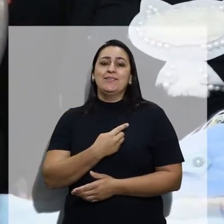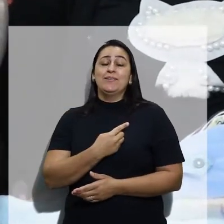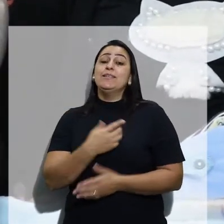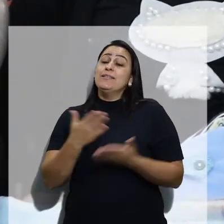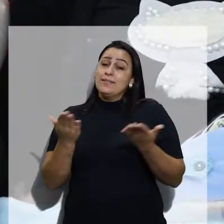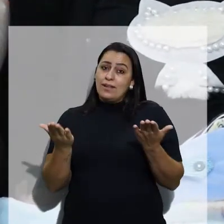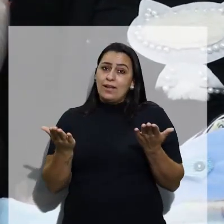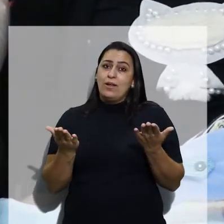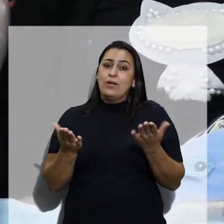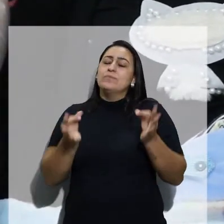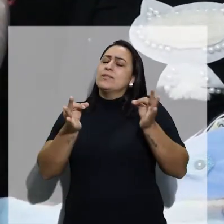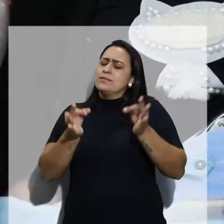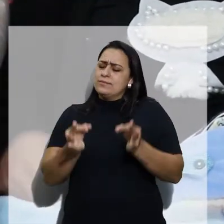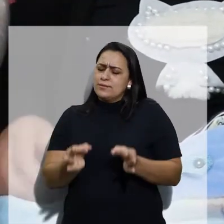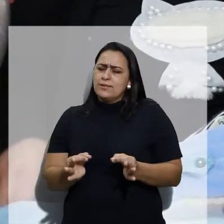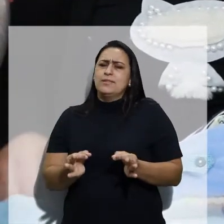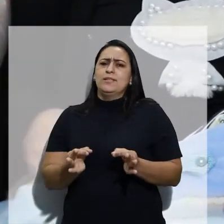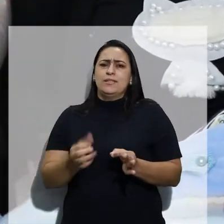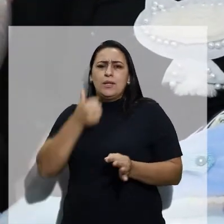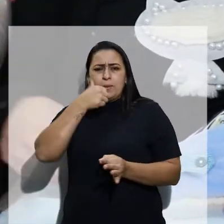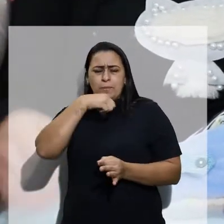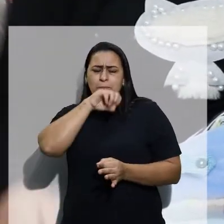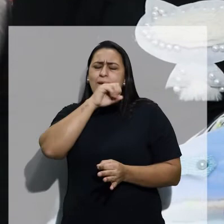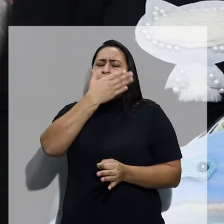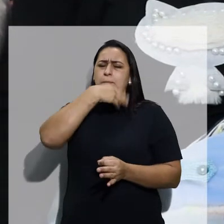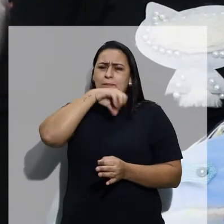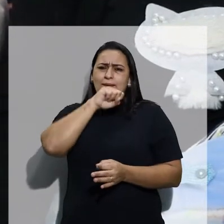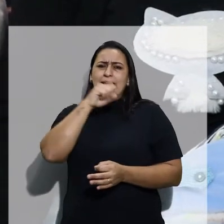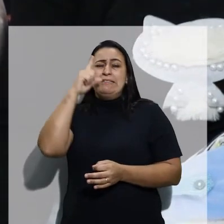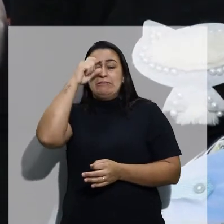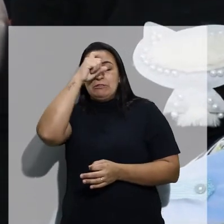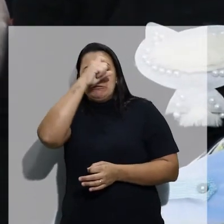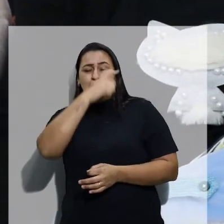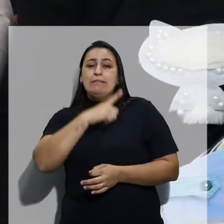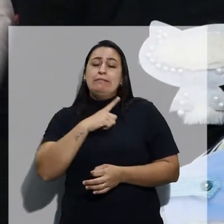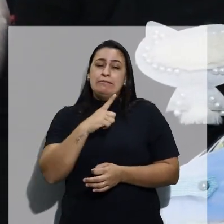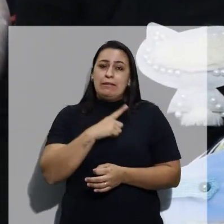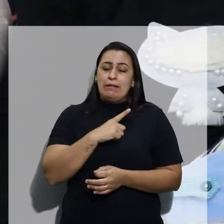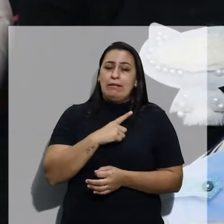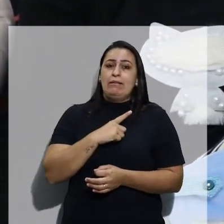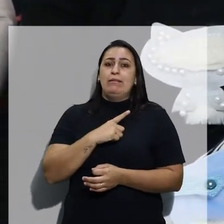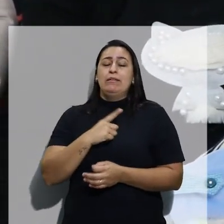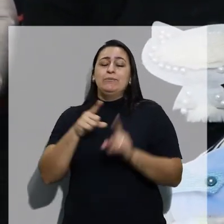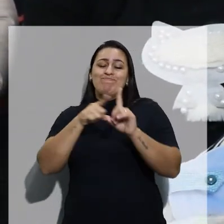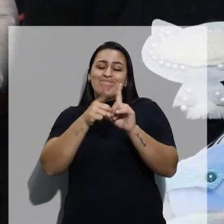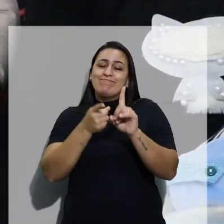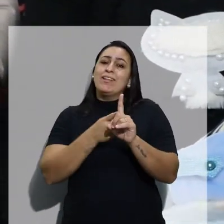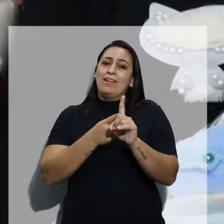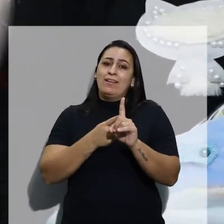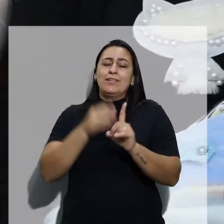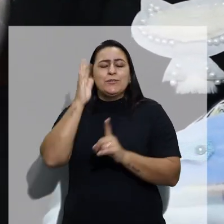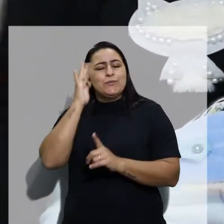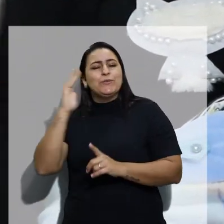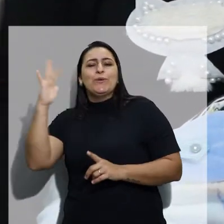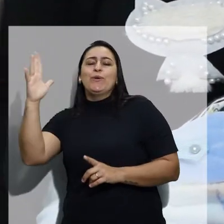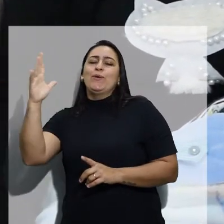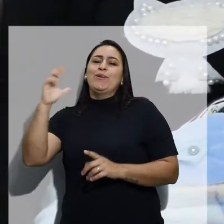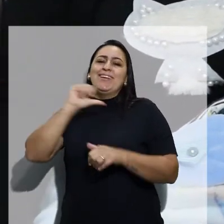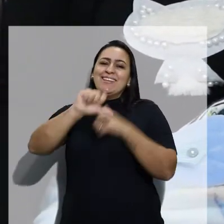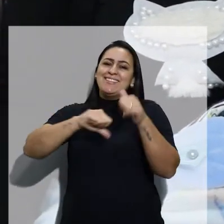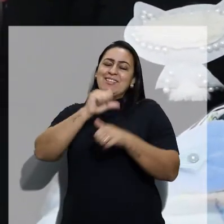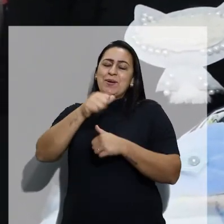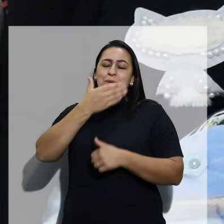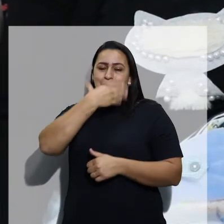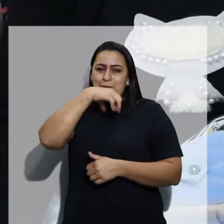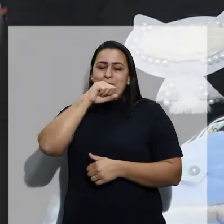certeza que muitos pais que têm dificuldade de engravidar, que têm o sonho de ser pais, o dia de vocês